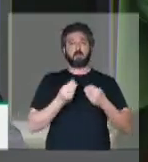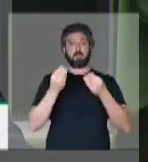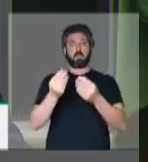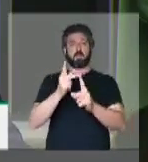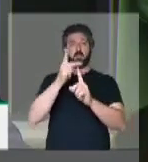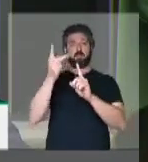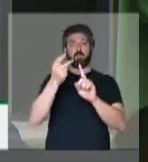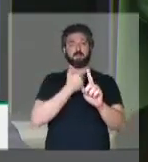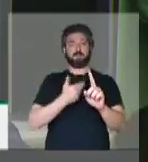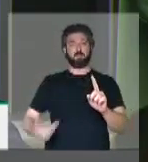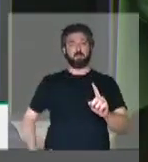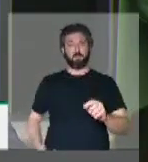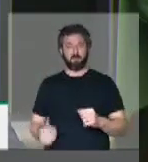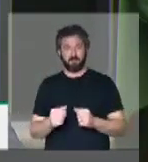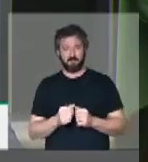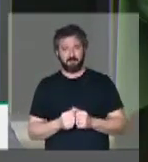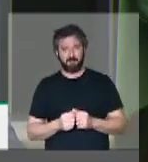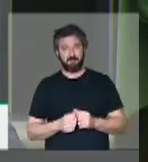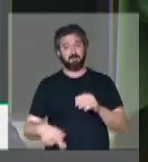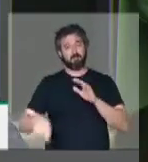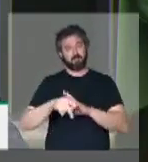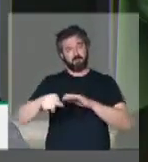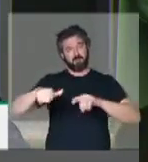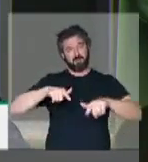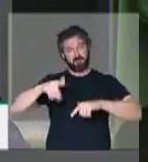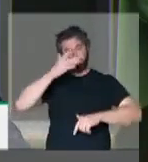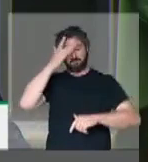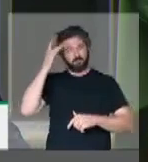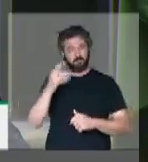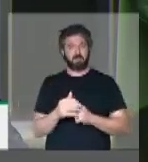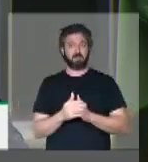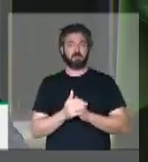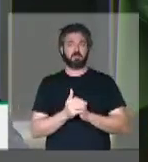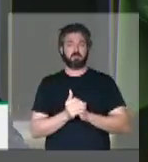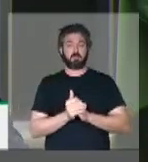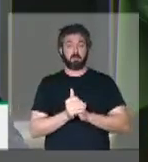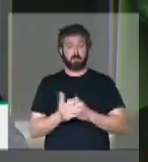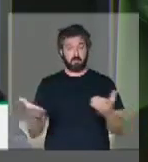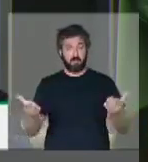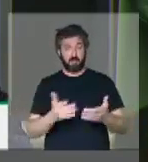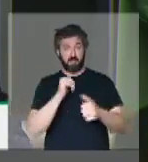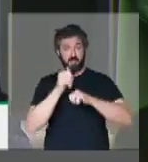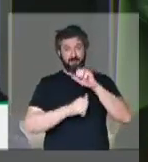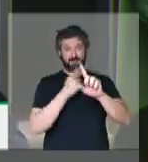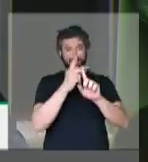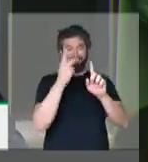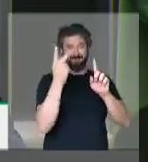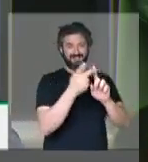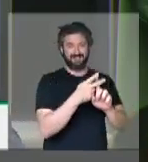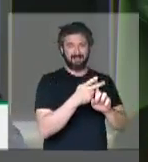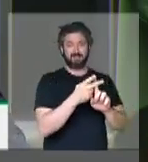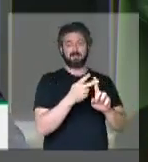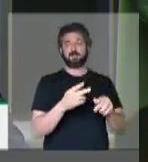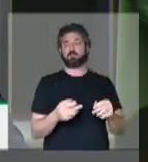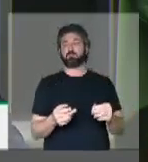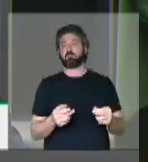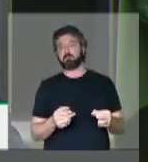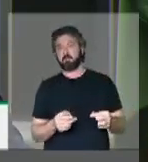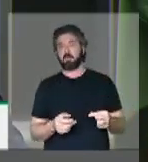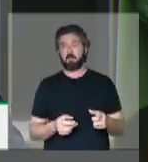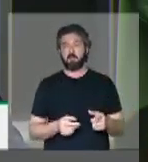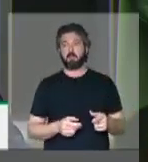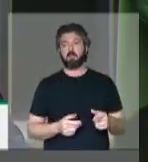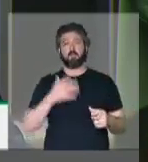a previdência pública, a previdência dos trabalhadores. Esta reforma da Previdência, que agora